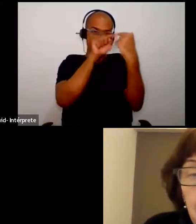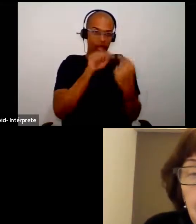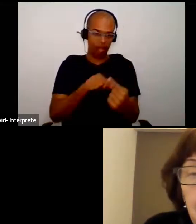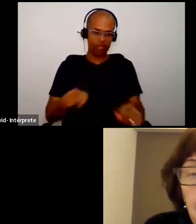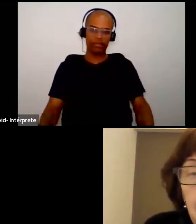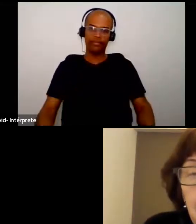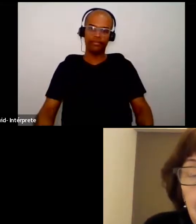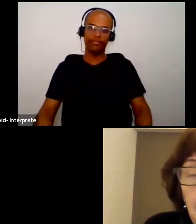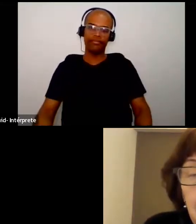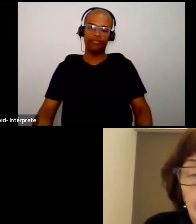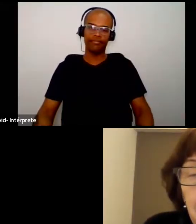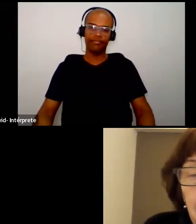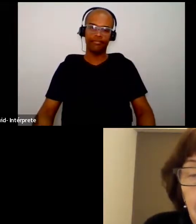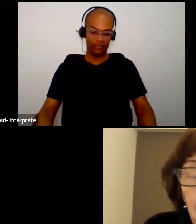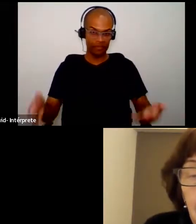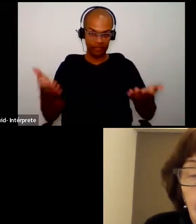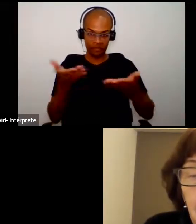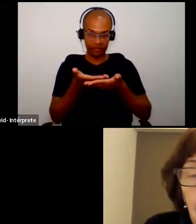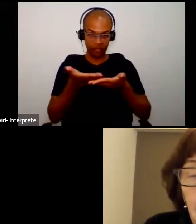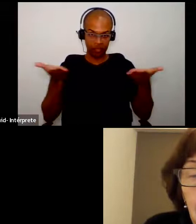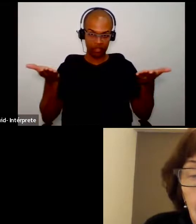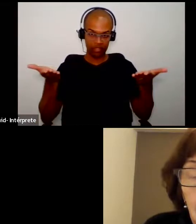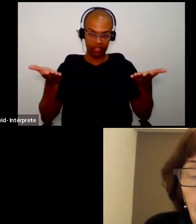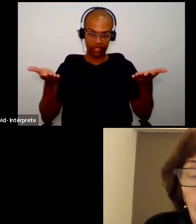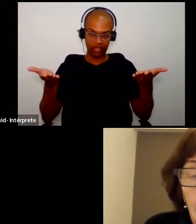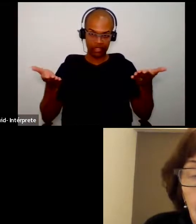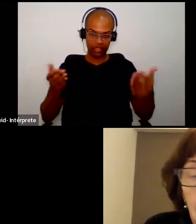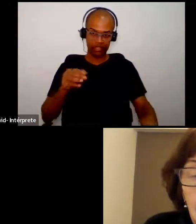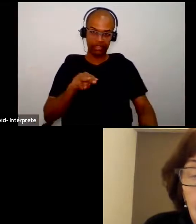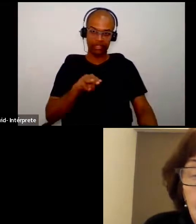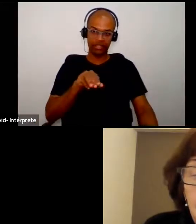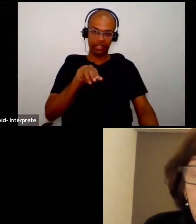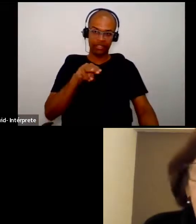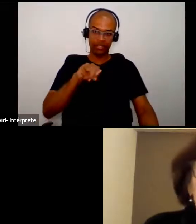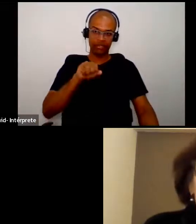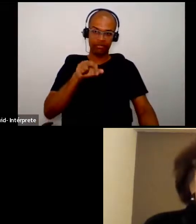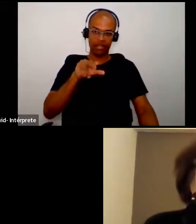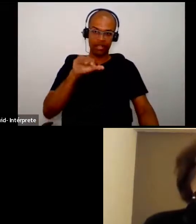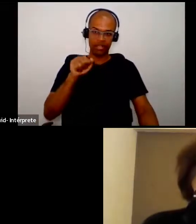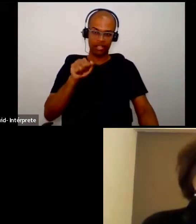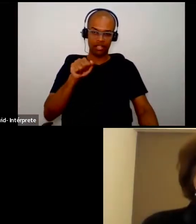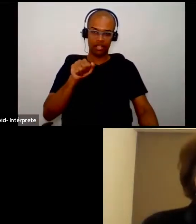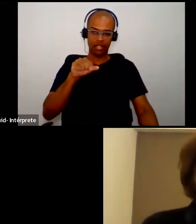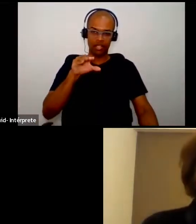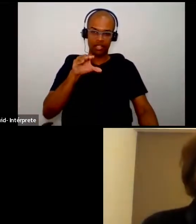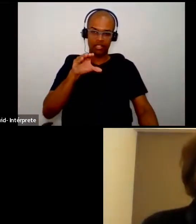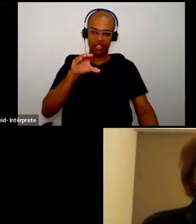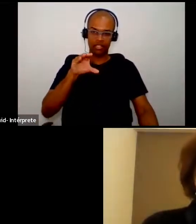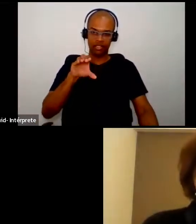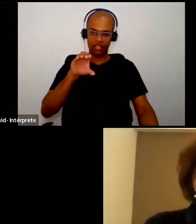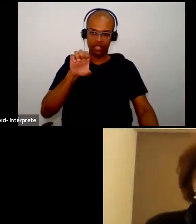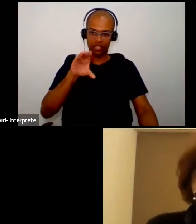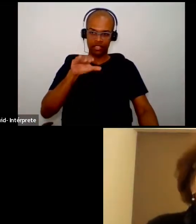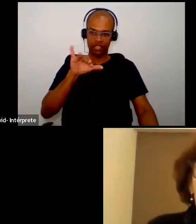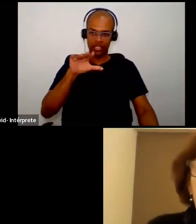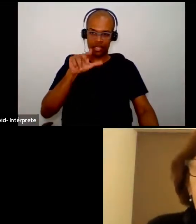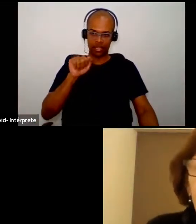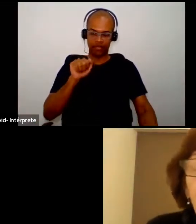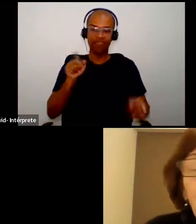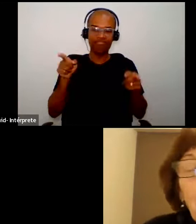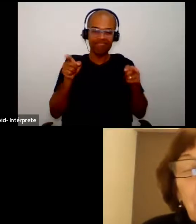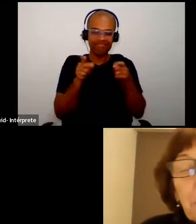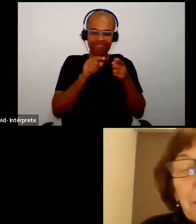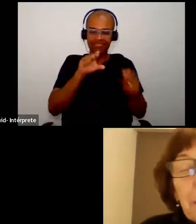com vocês, senhoras e senhores, Maria Cecília Camargo Magalhães, a nossa Cissa.